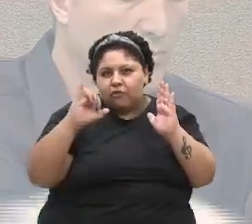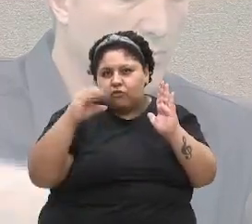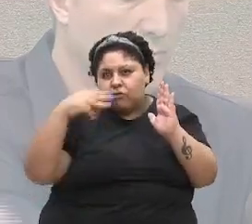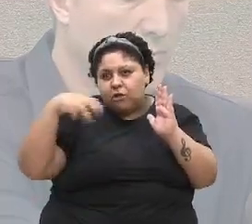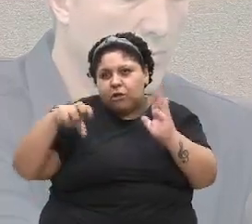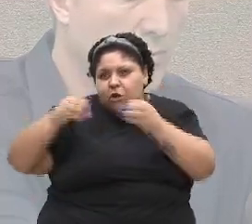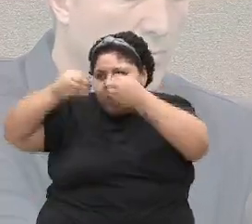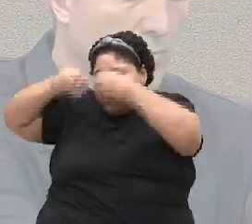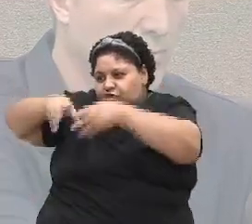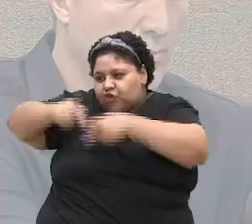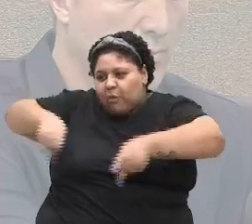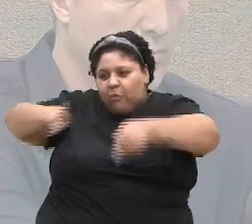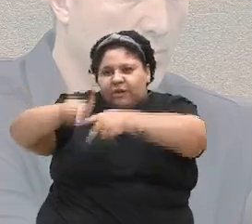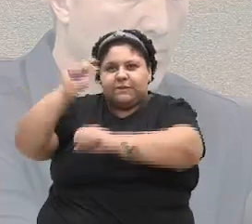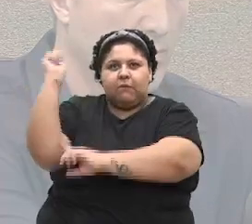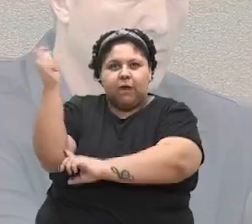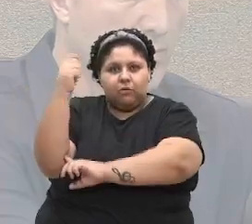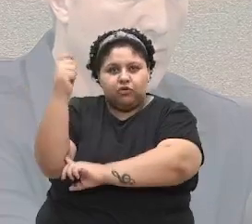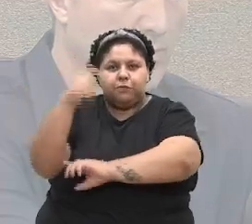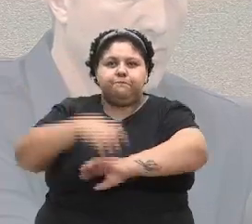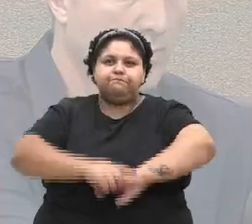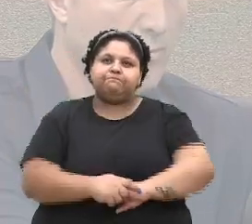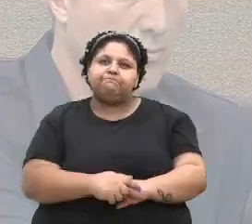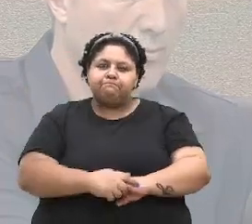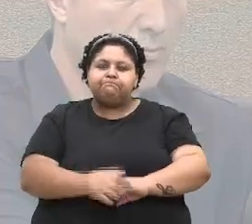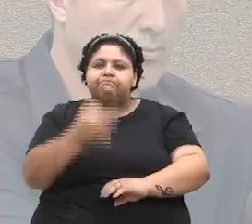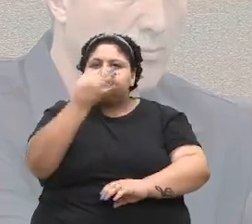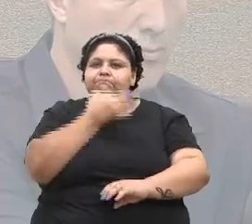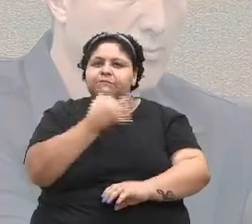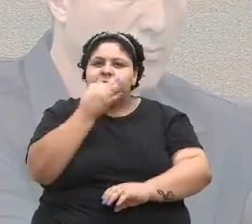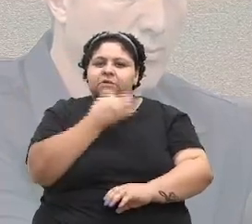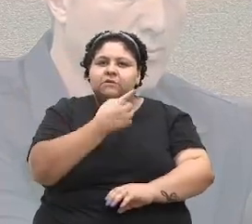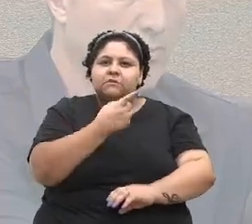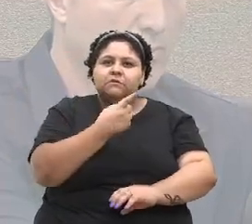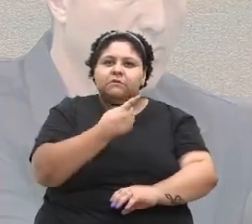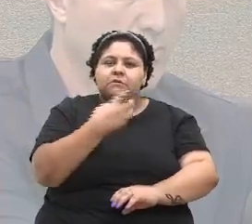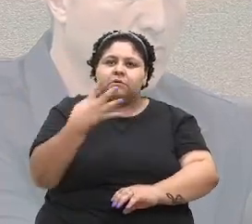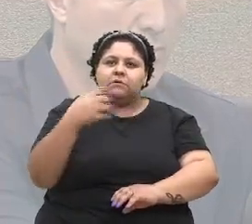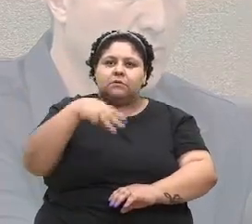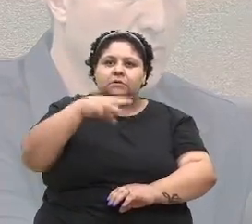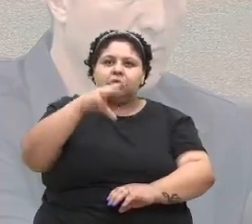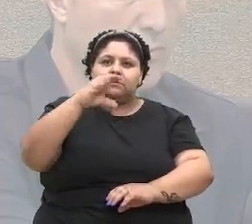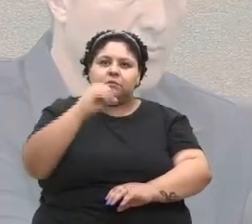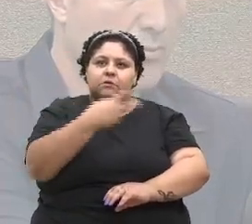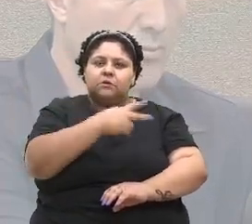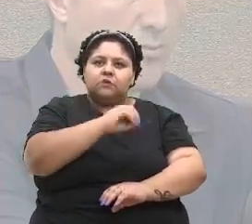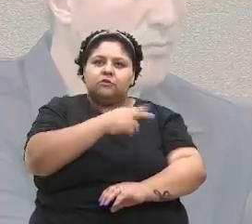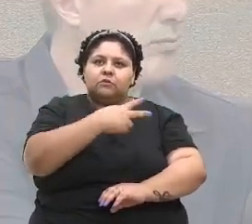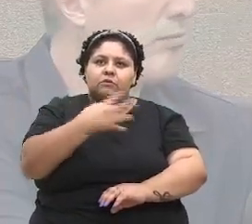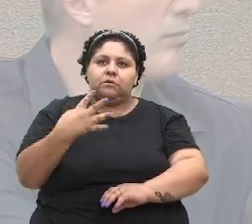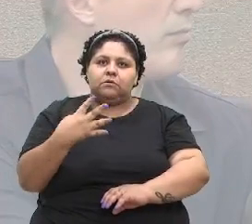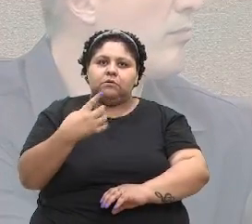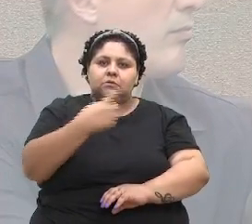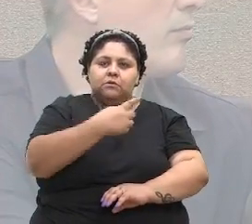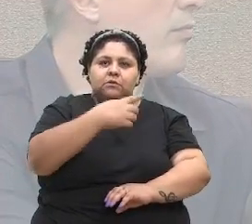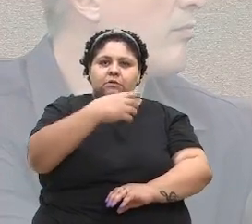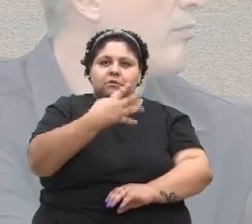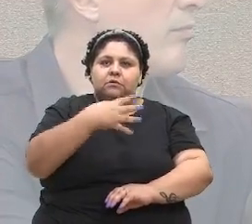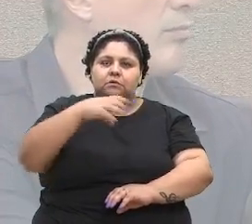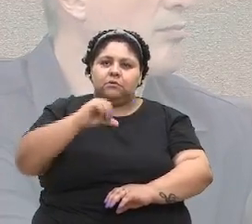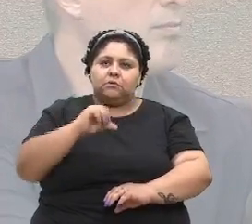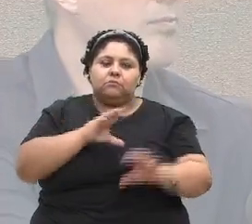a população gaúcha. Caxias do Sul, 14 de março de 2024, 149 anos